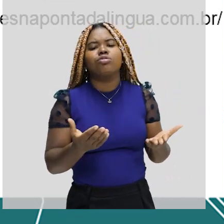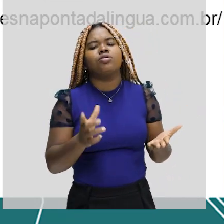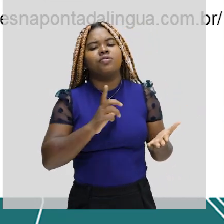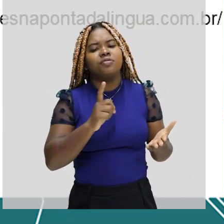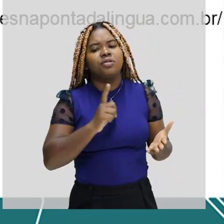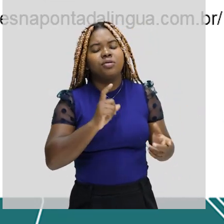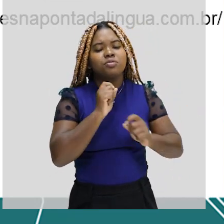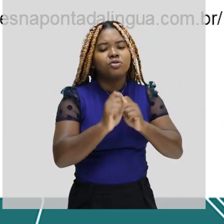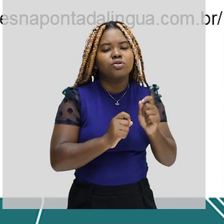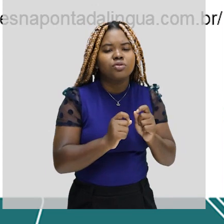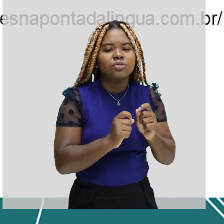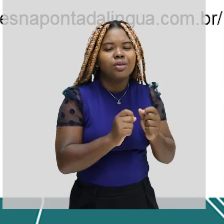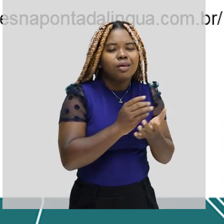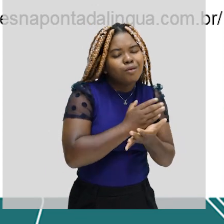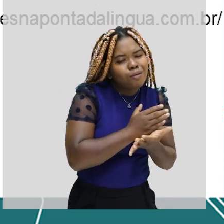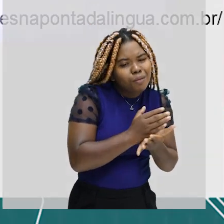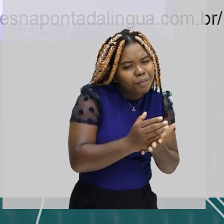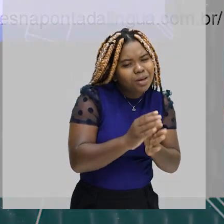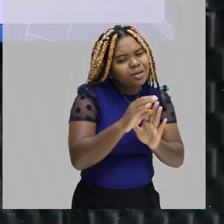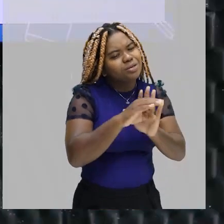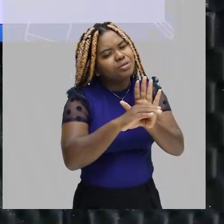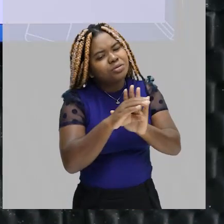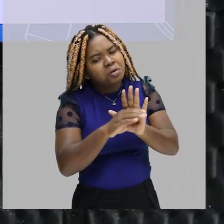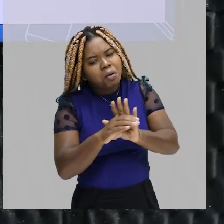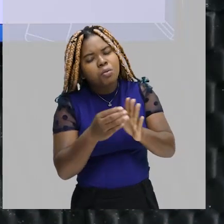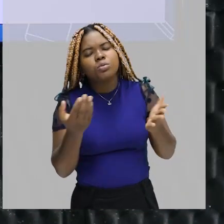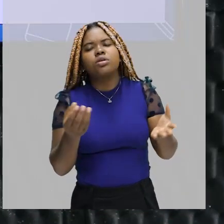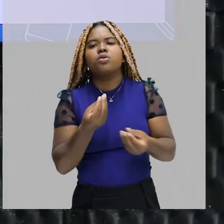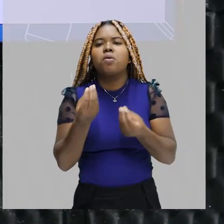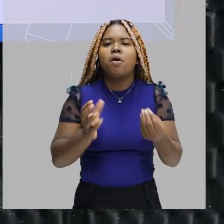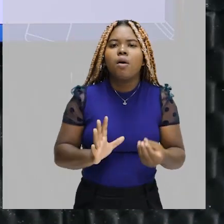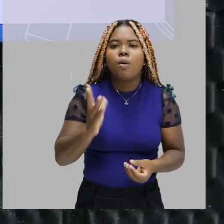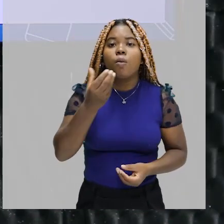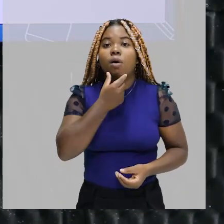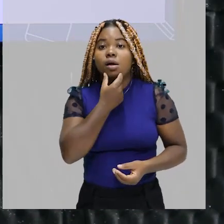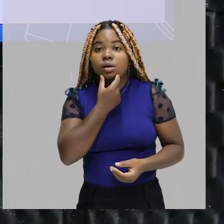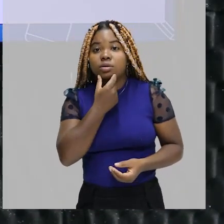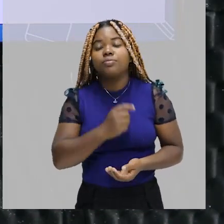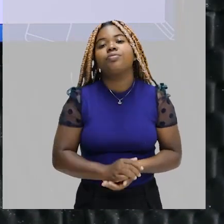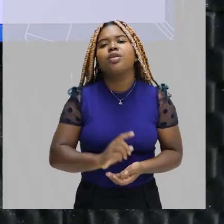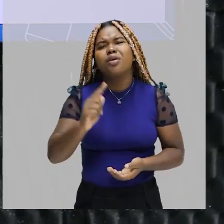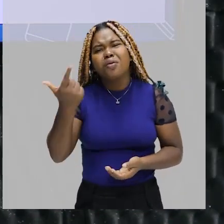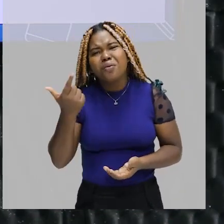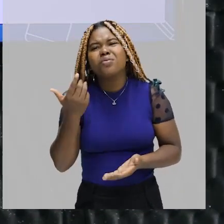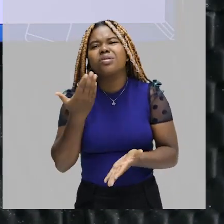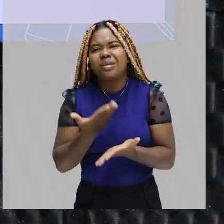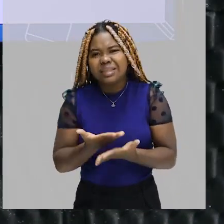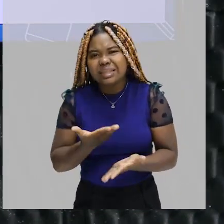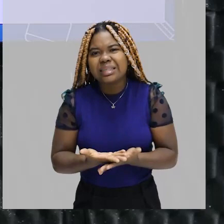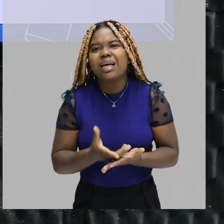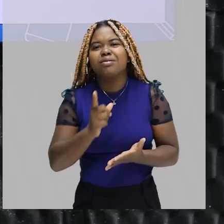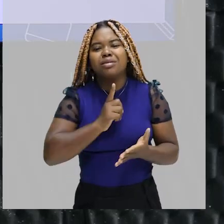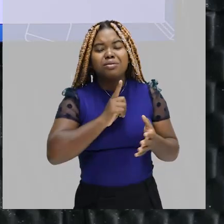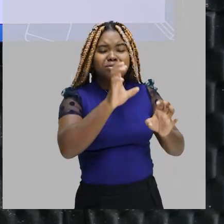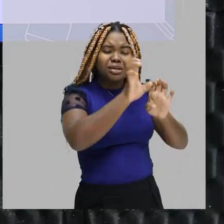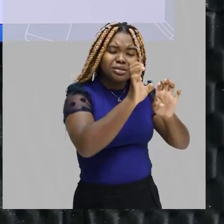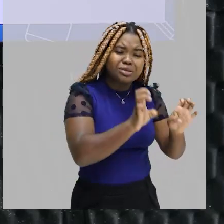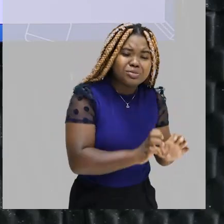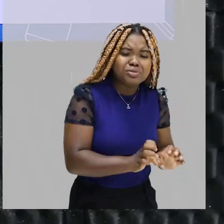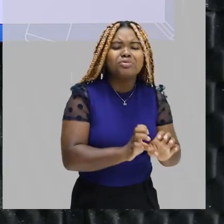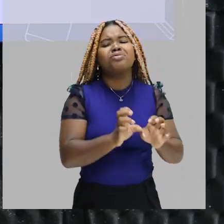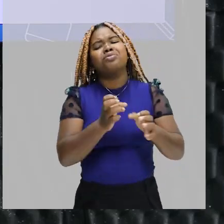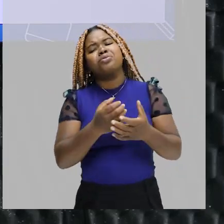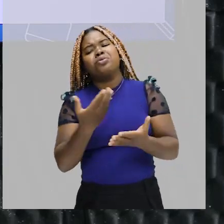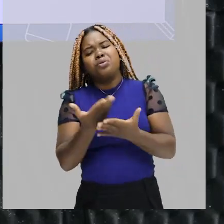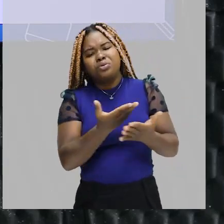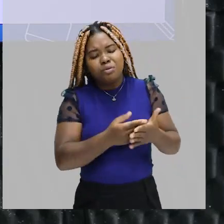em inglês é feita considerando o presente simples, tá? Em outras aulas nós falaremos da estrutura das frases, de